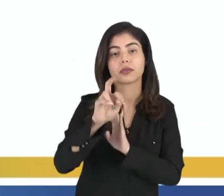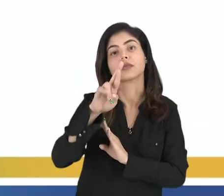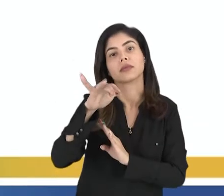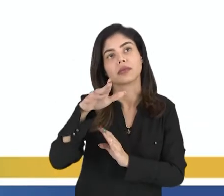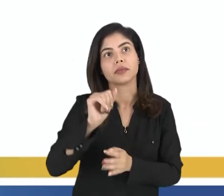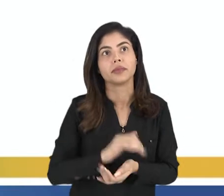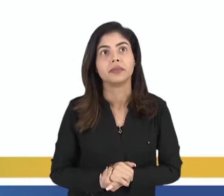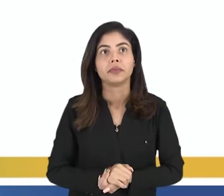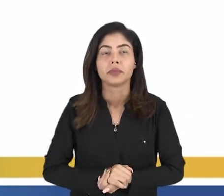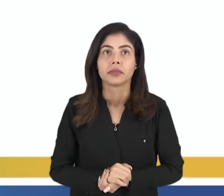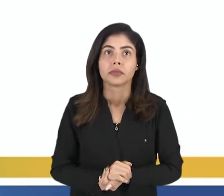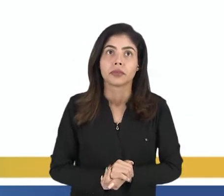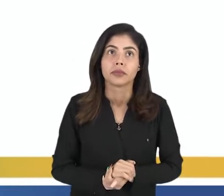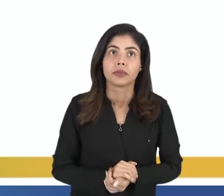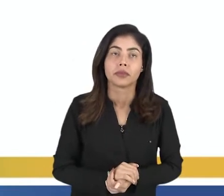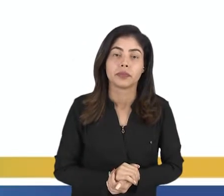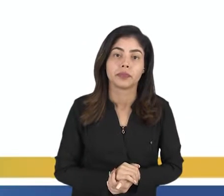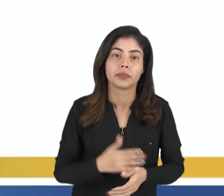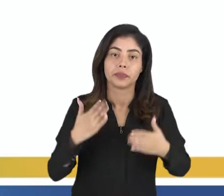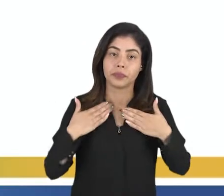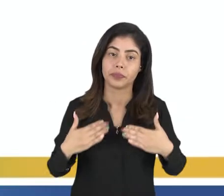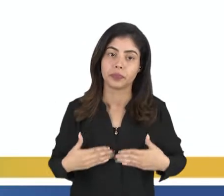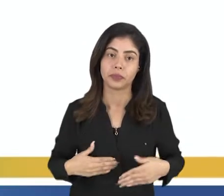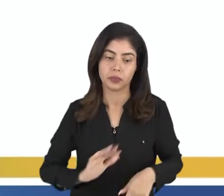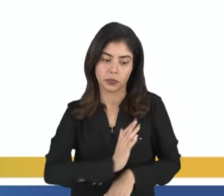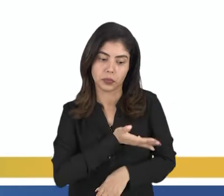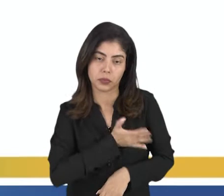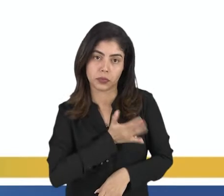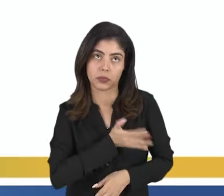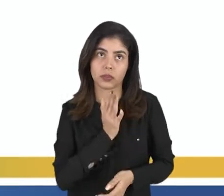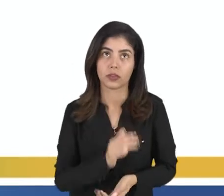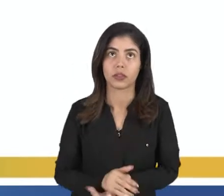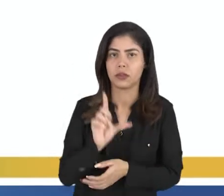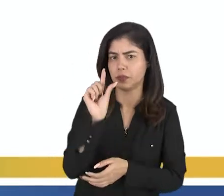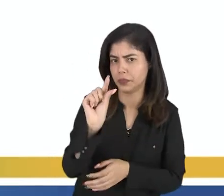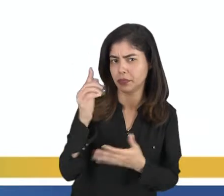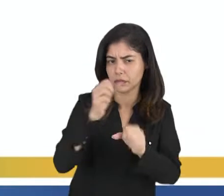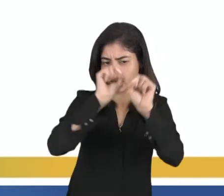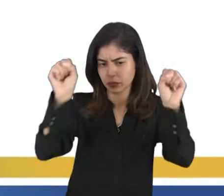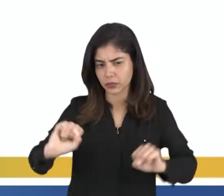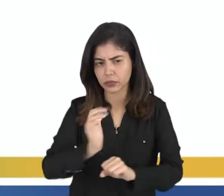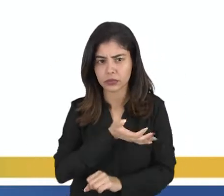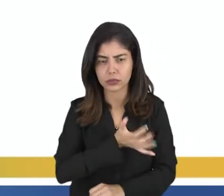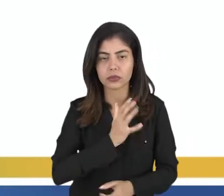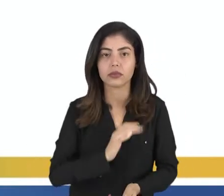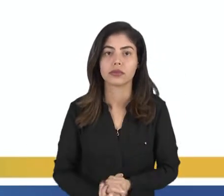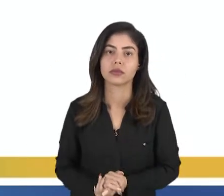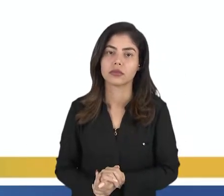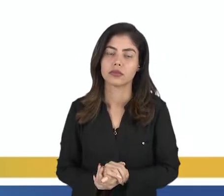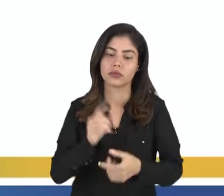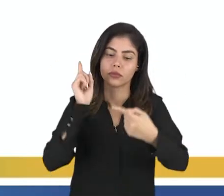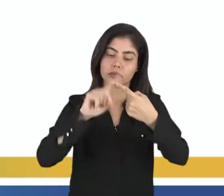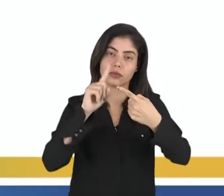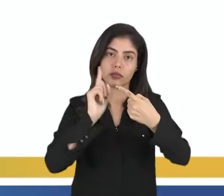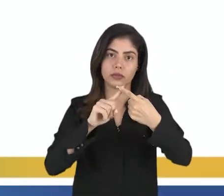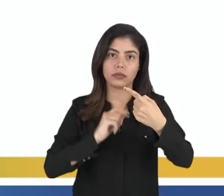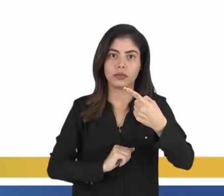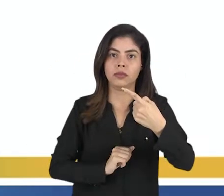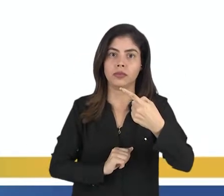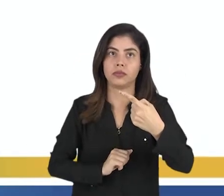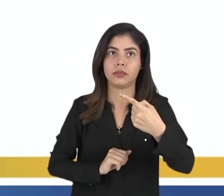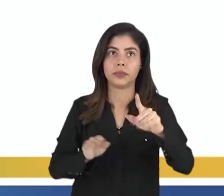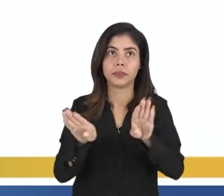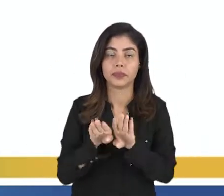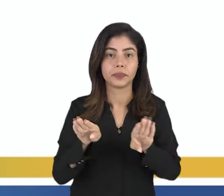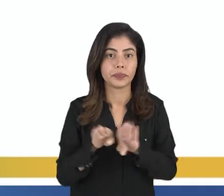artérias. Os órgãos do sistema vascular, eles são poucos, assim, não são tantos, né? O principal órgão